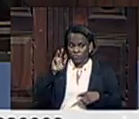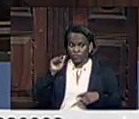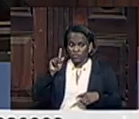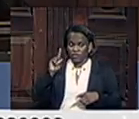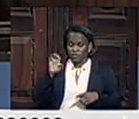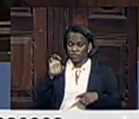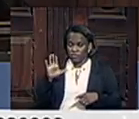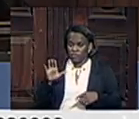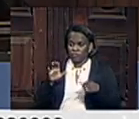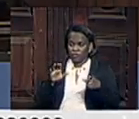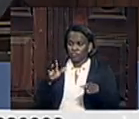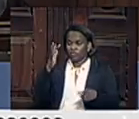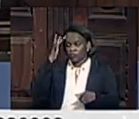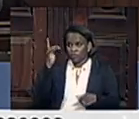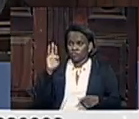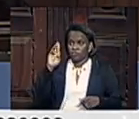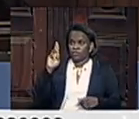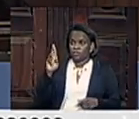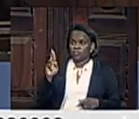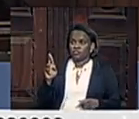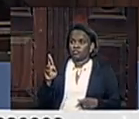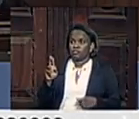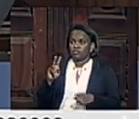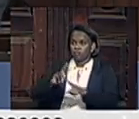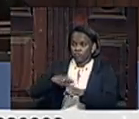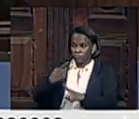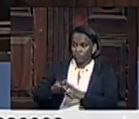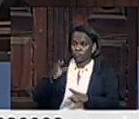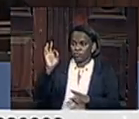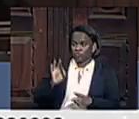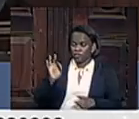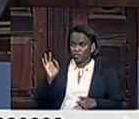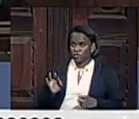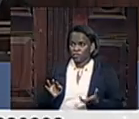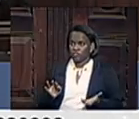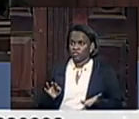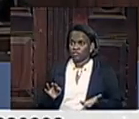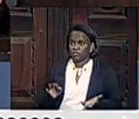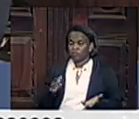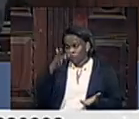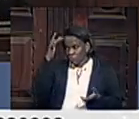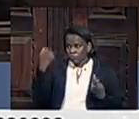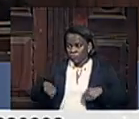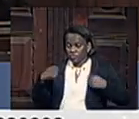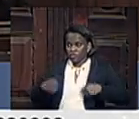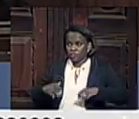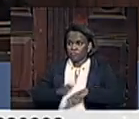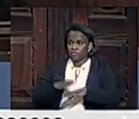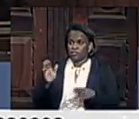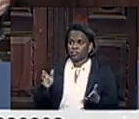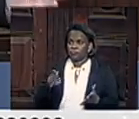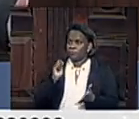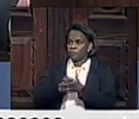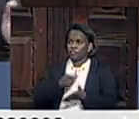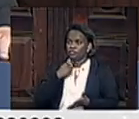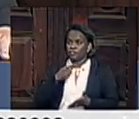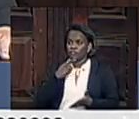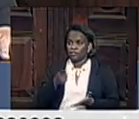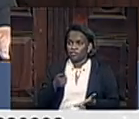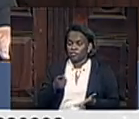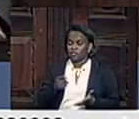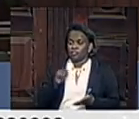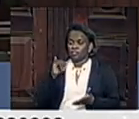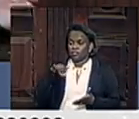Vossa Excelência que será o responsável pelo aumento da alíquota de quem mais precisa e não tem condições de pagar, numa